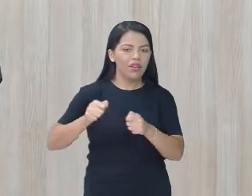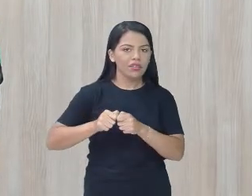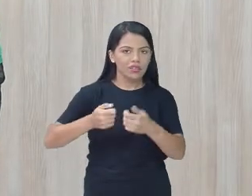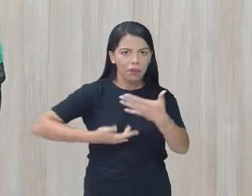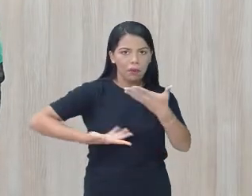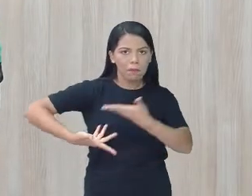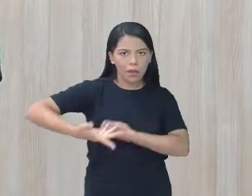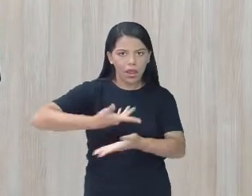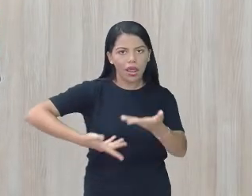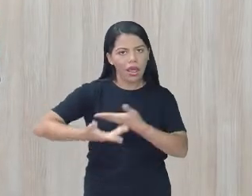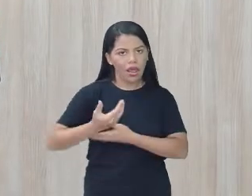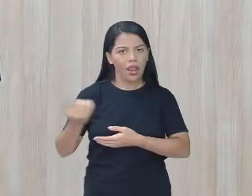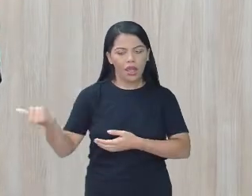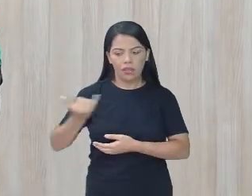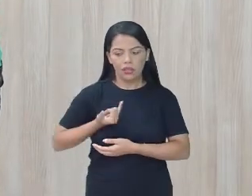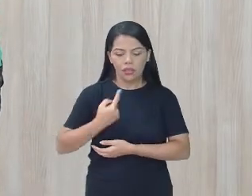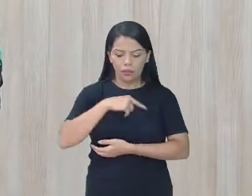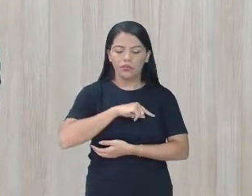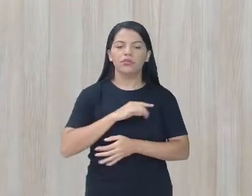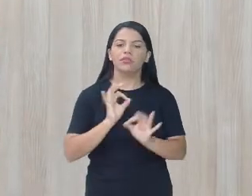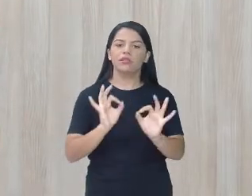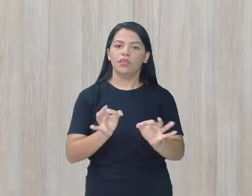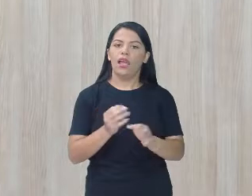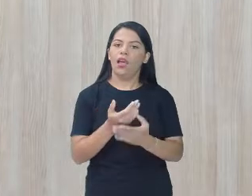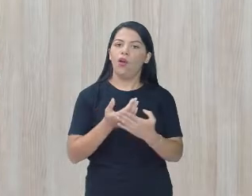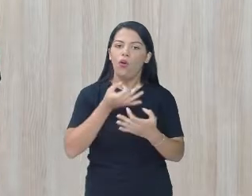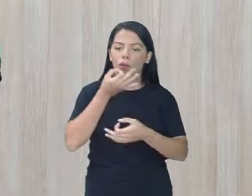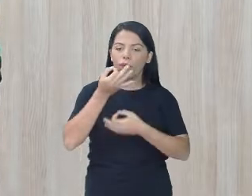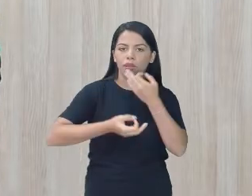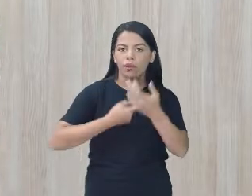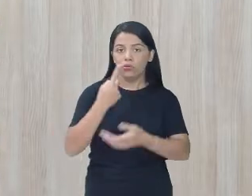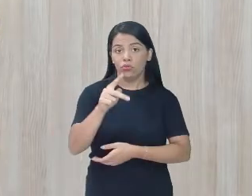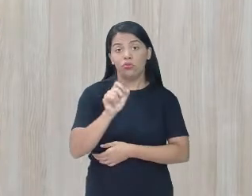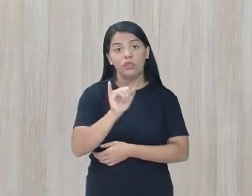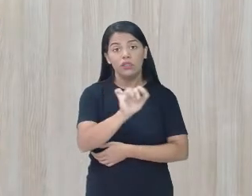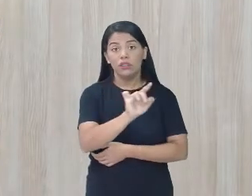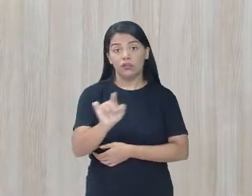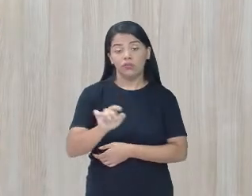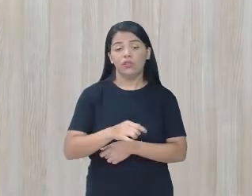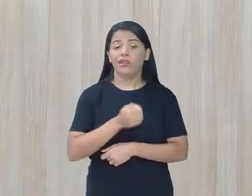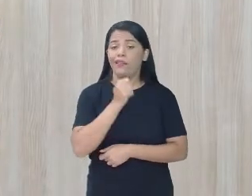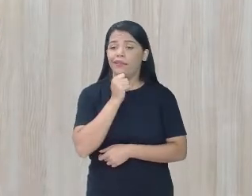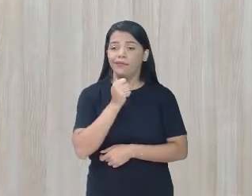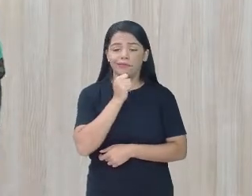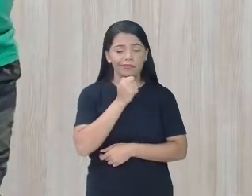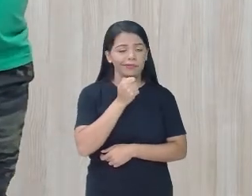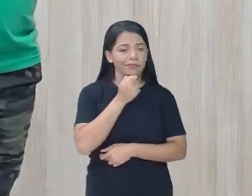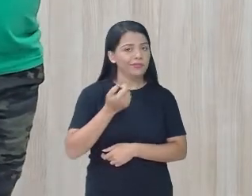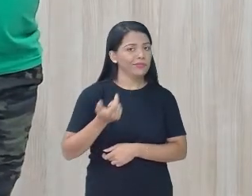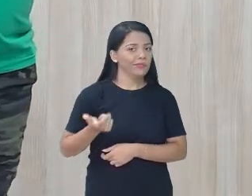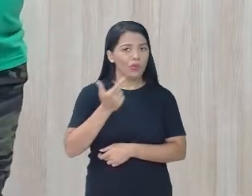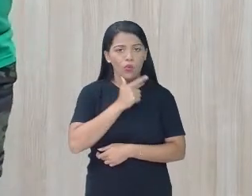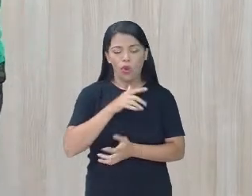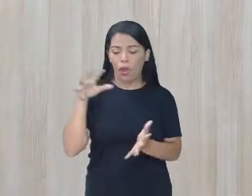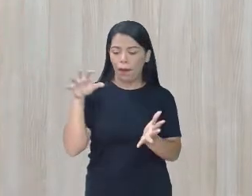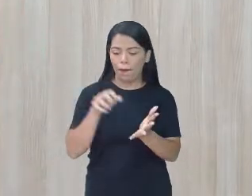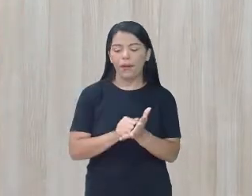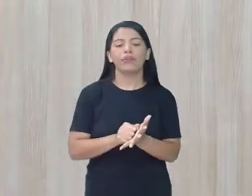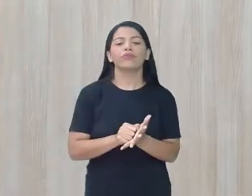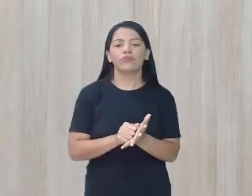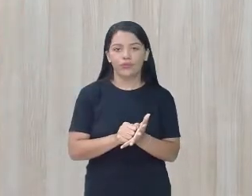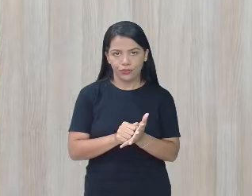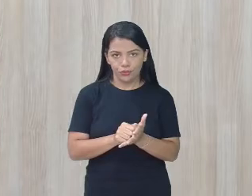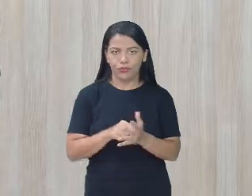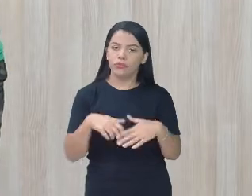mediações e passar para a gente aí os comentários de vocês. E se você ainda não fez o download, né, que